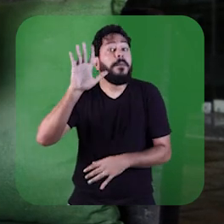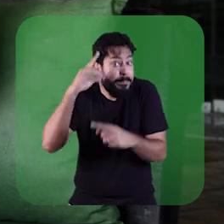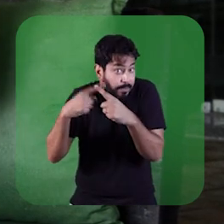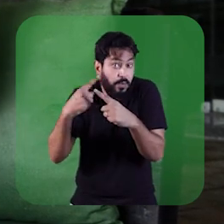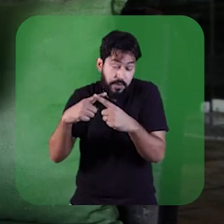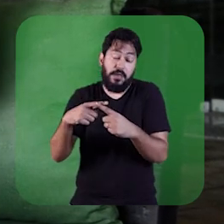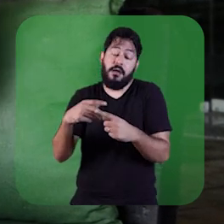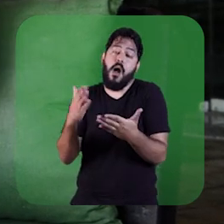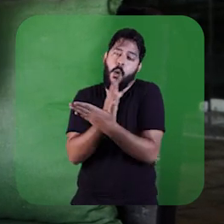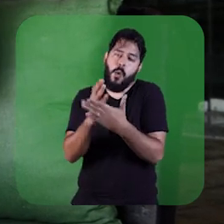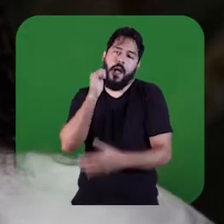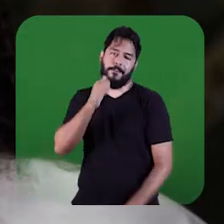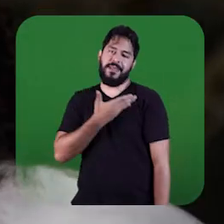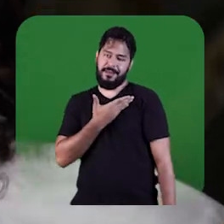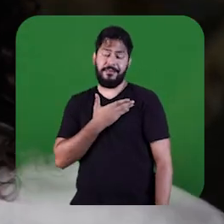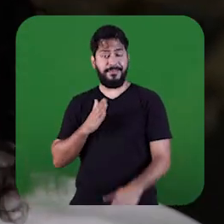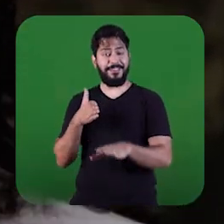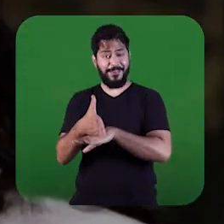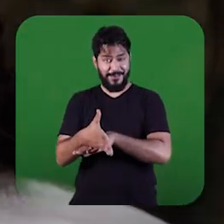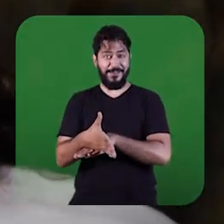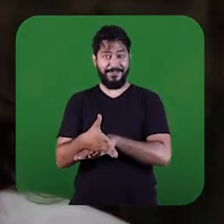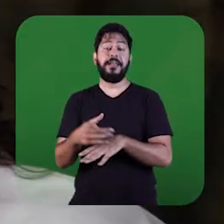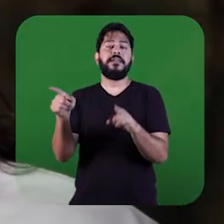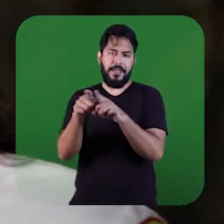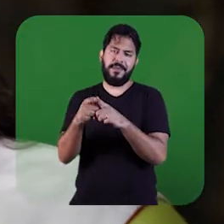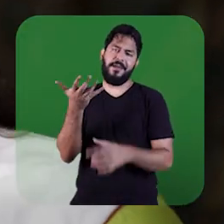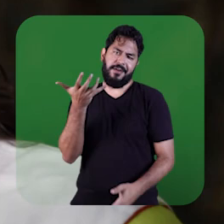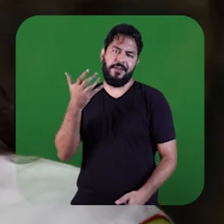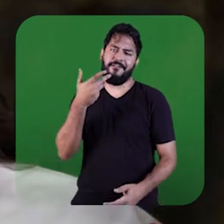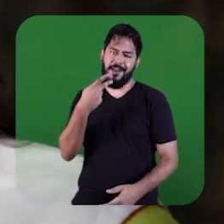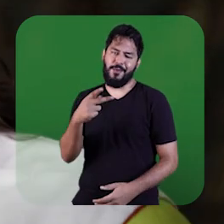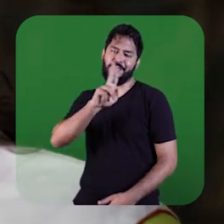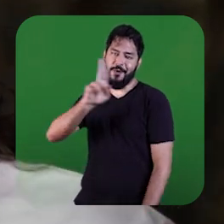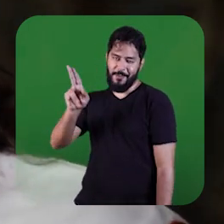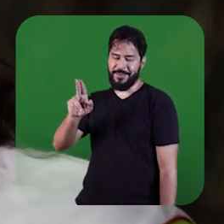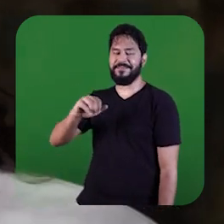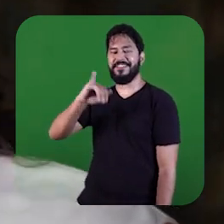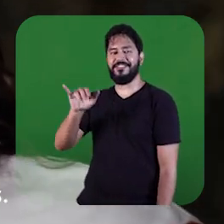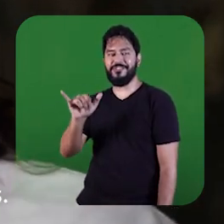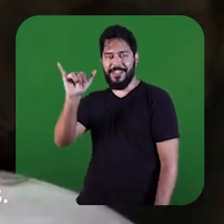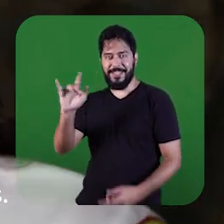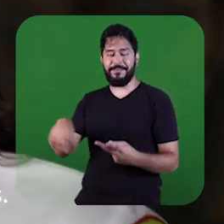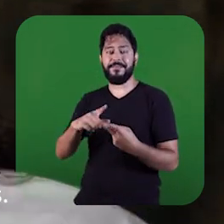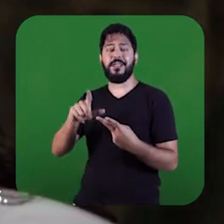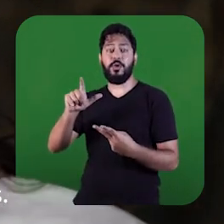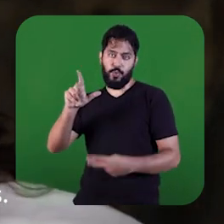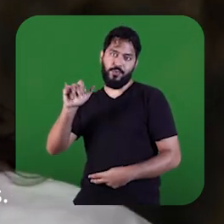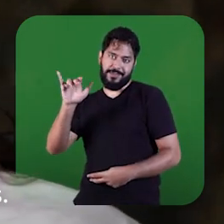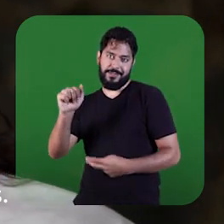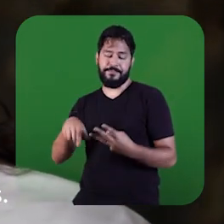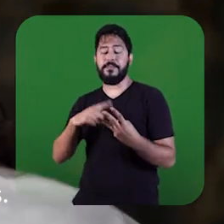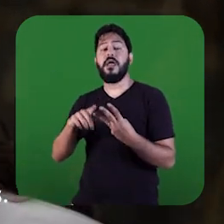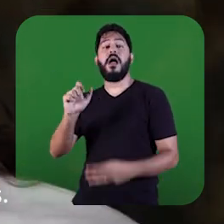minhas entraram logo após, inclusive quero referenciar o nome dela, é Jay Luna, sabe?